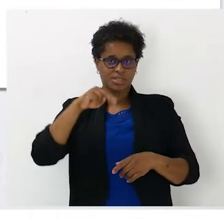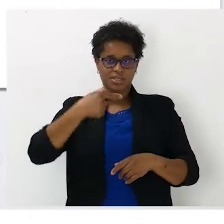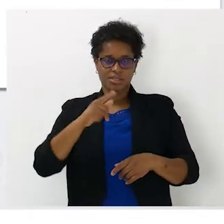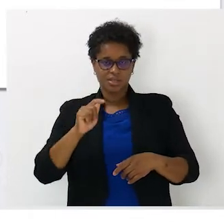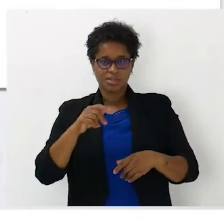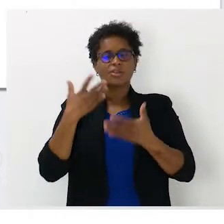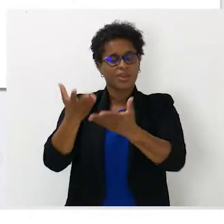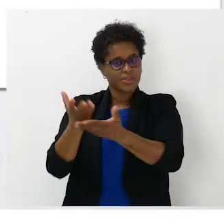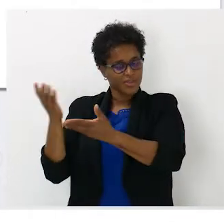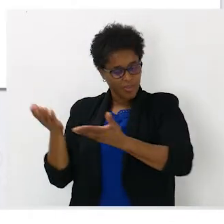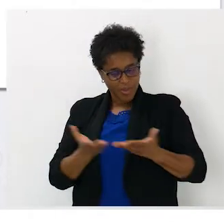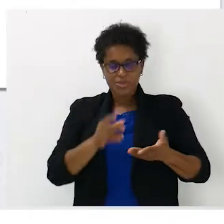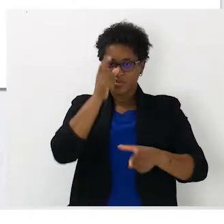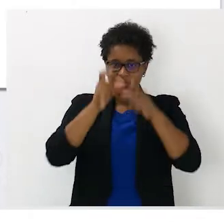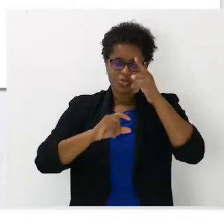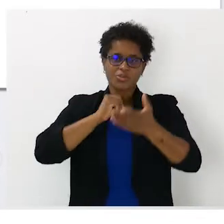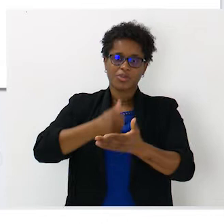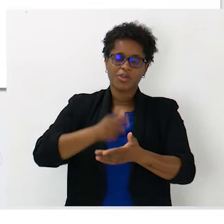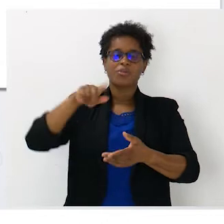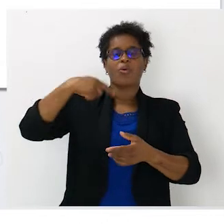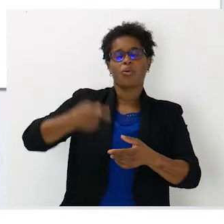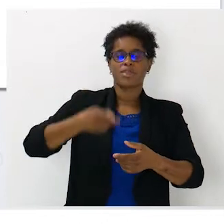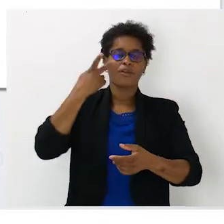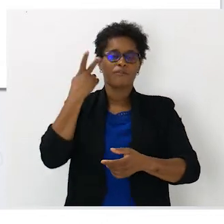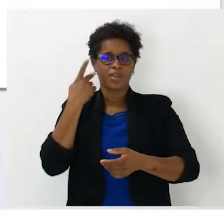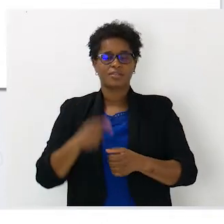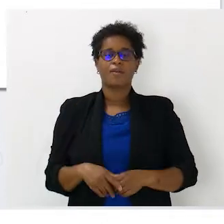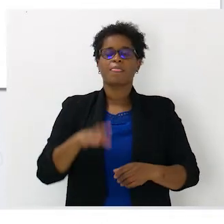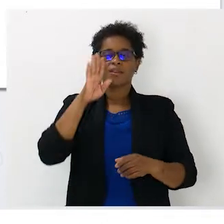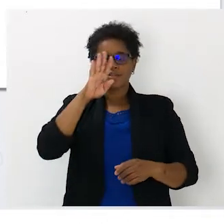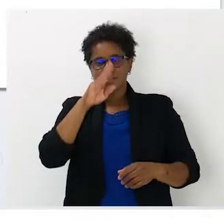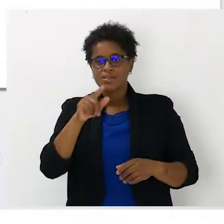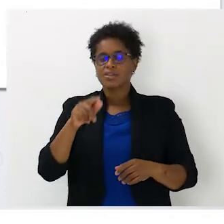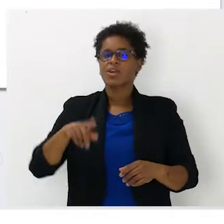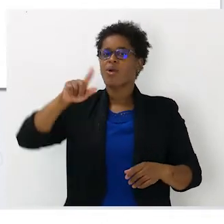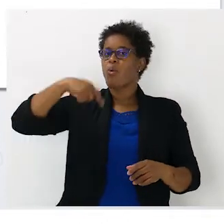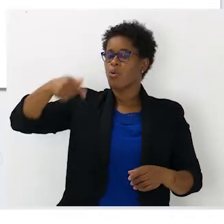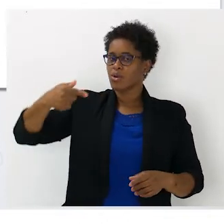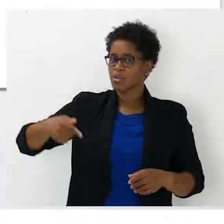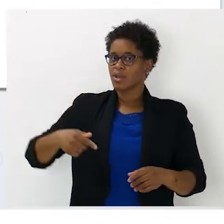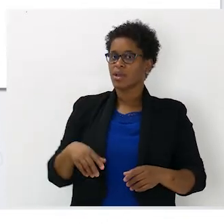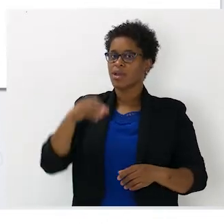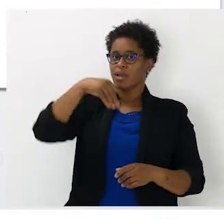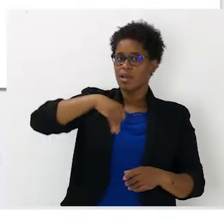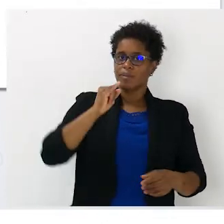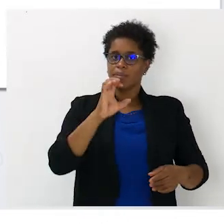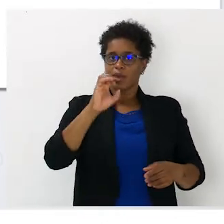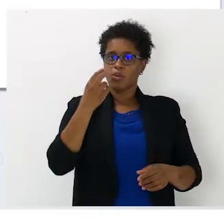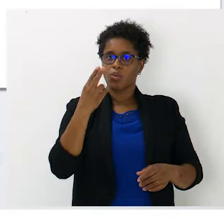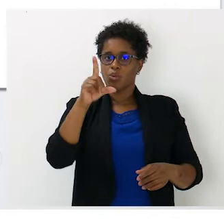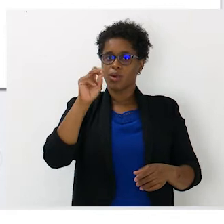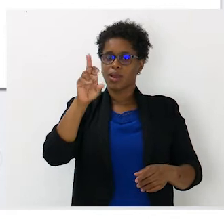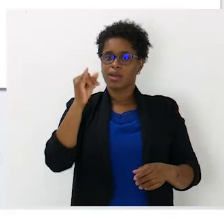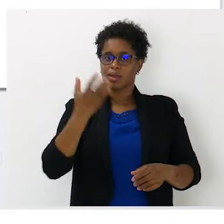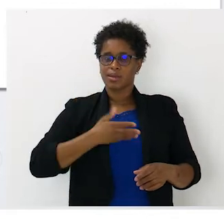recebendo os mortos na outra vida. Se outra peculiaridade era